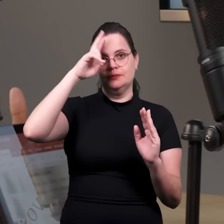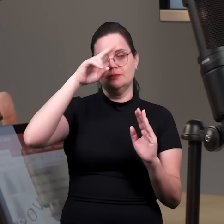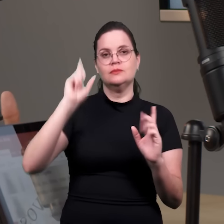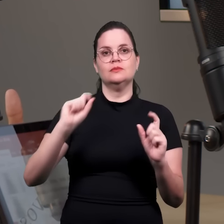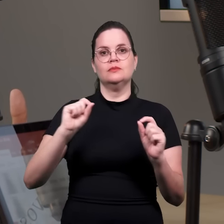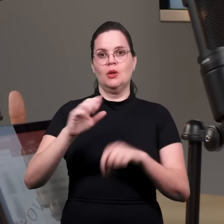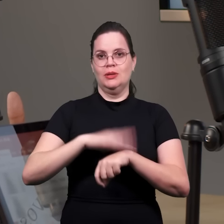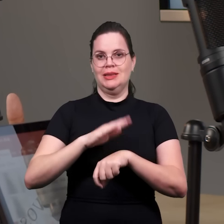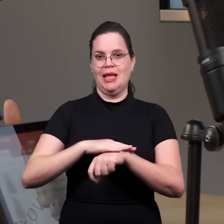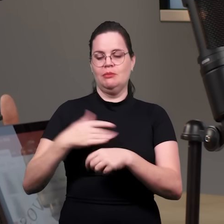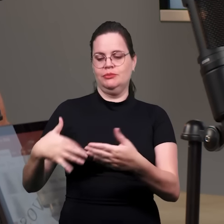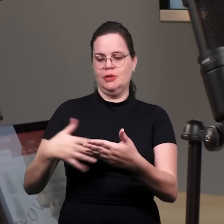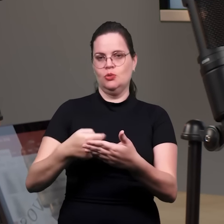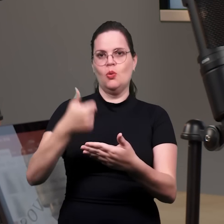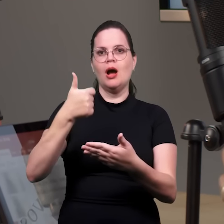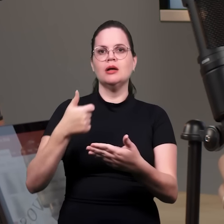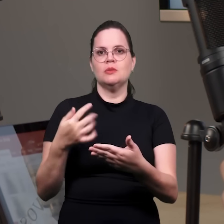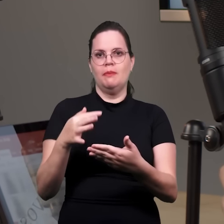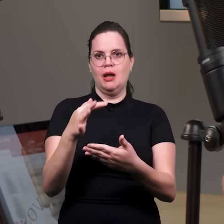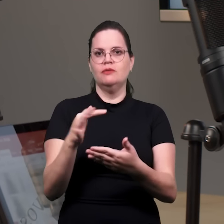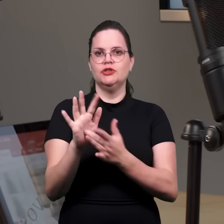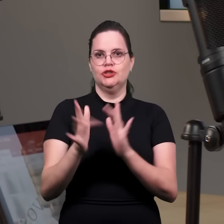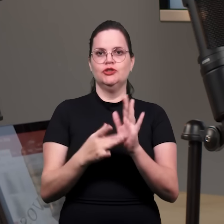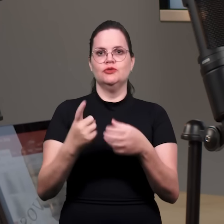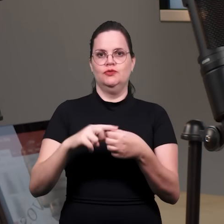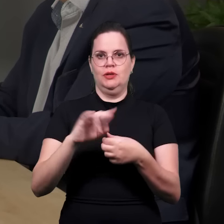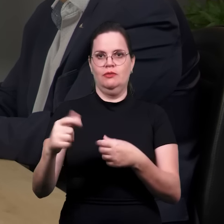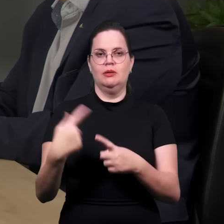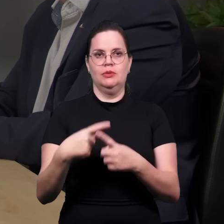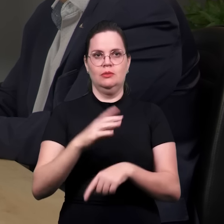até chamamos de tempo do breve, que antecede a saída